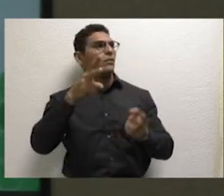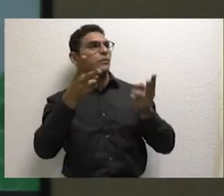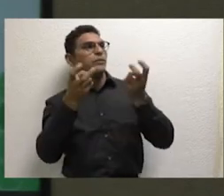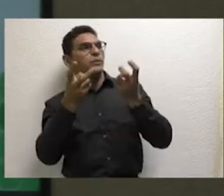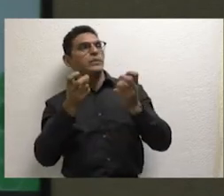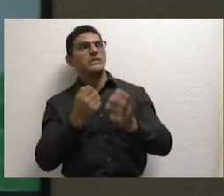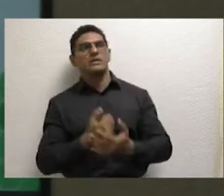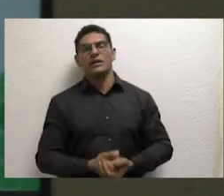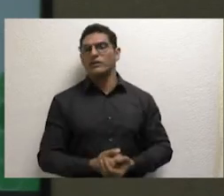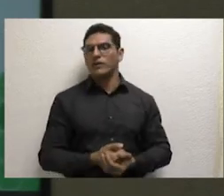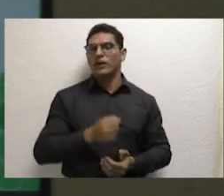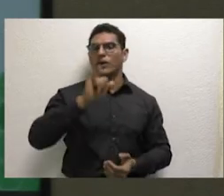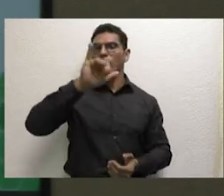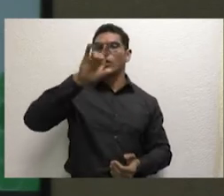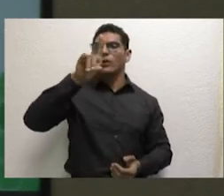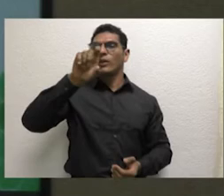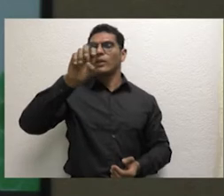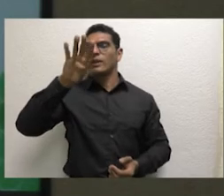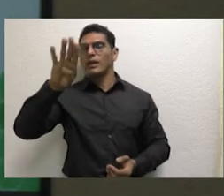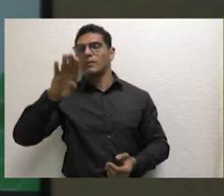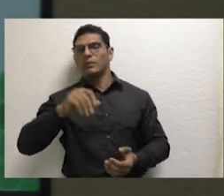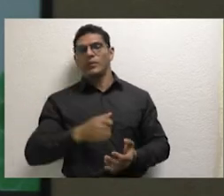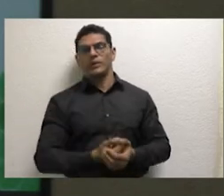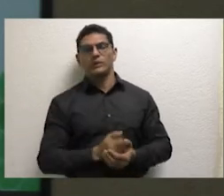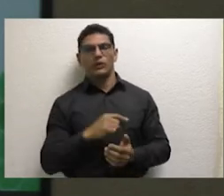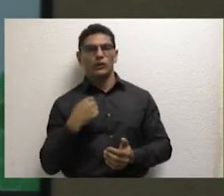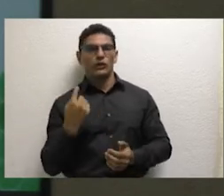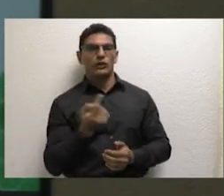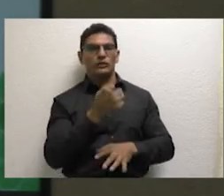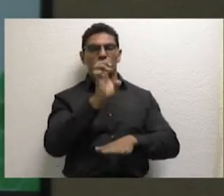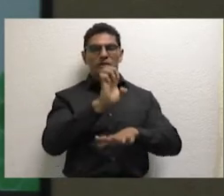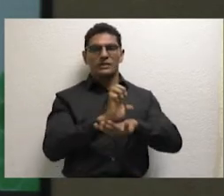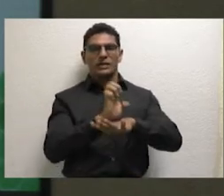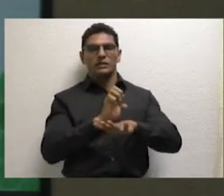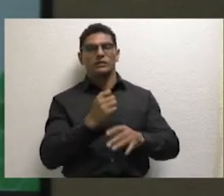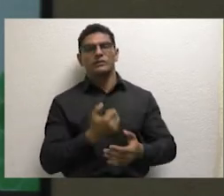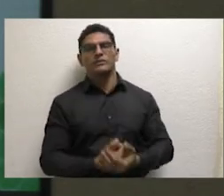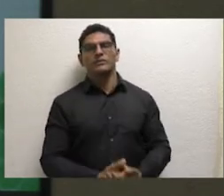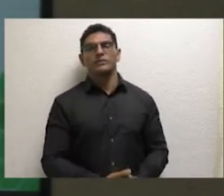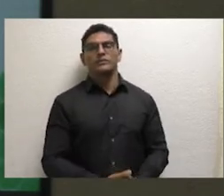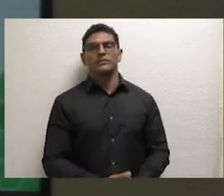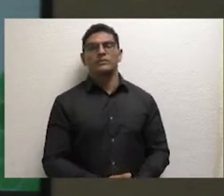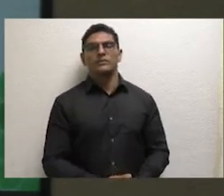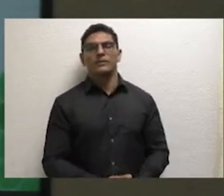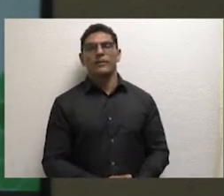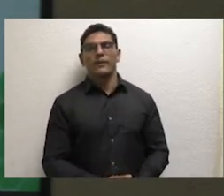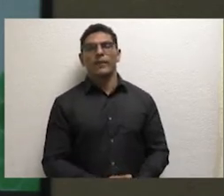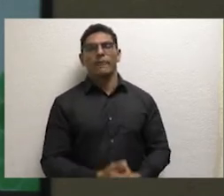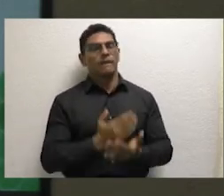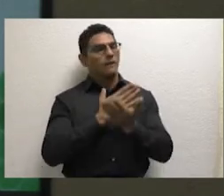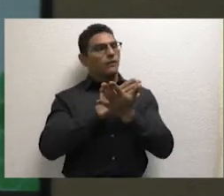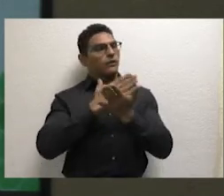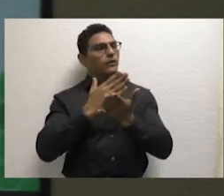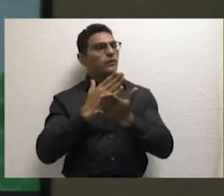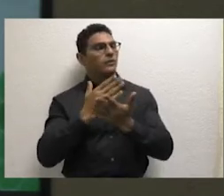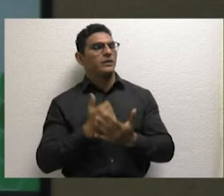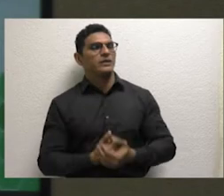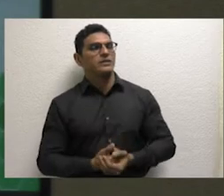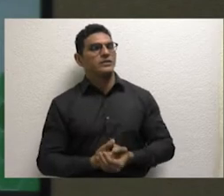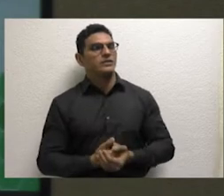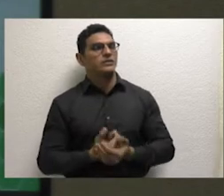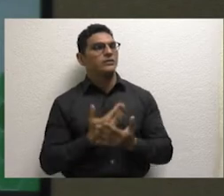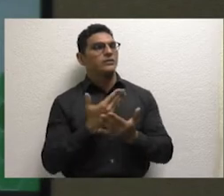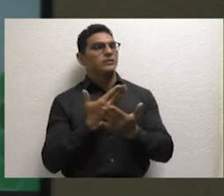o IDEB do nosso estado isso na no início da da idade